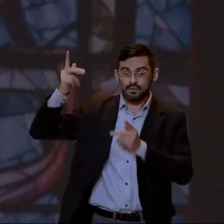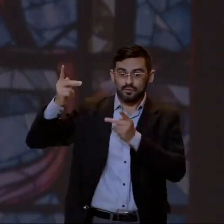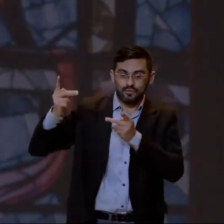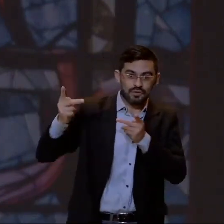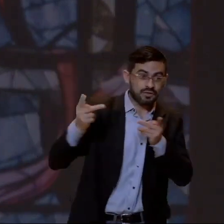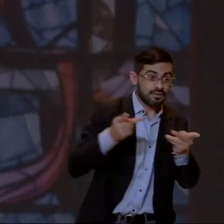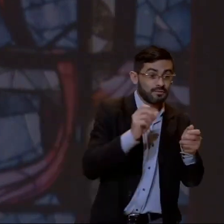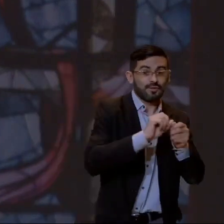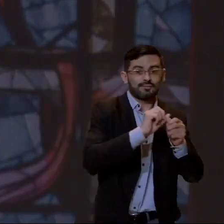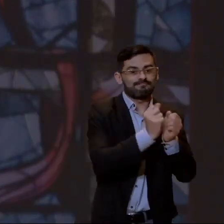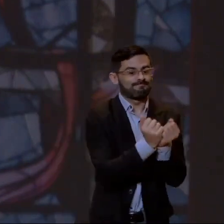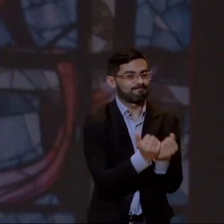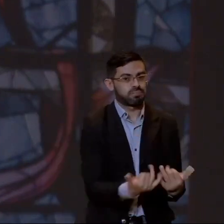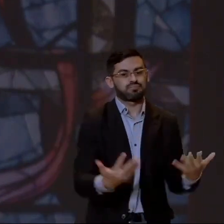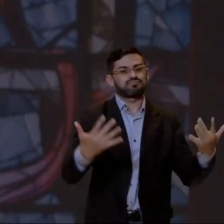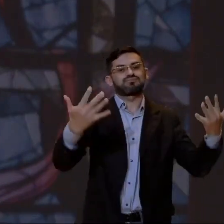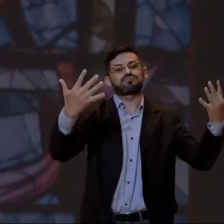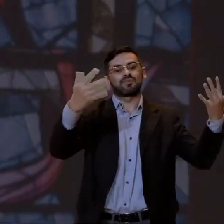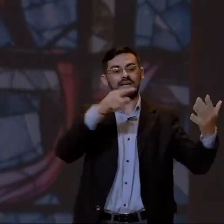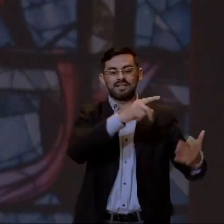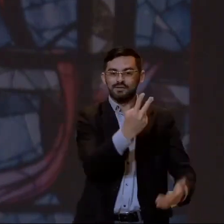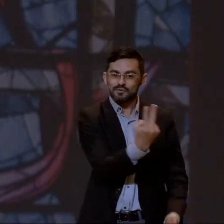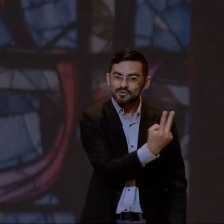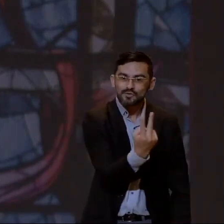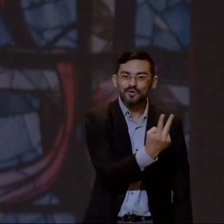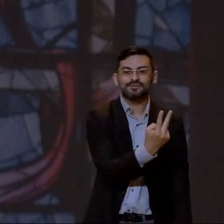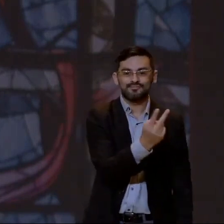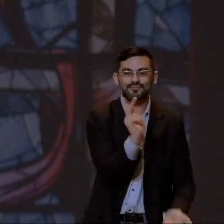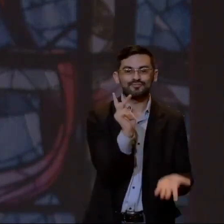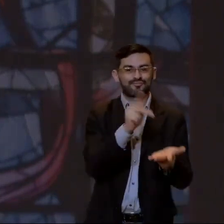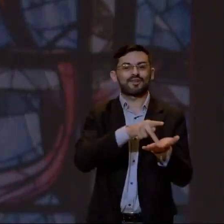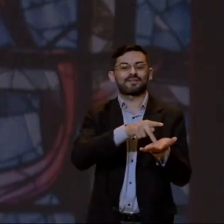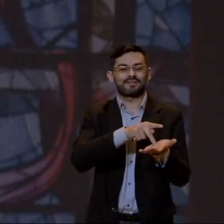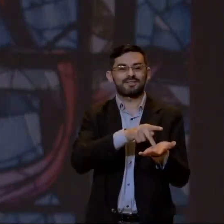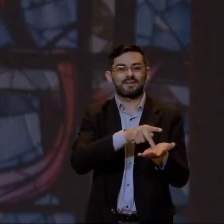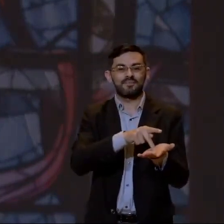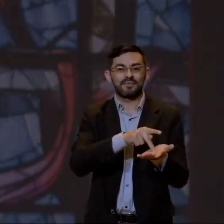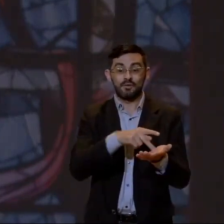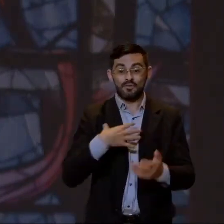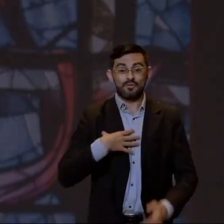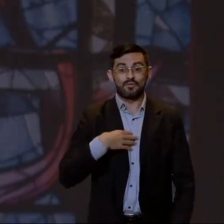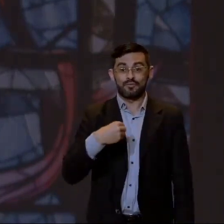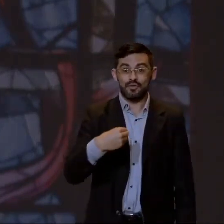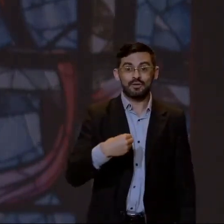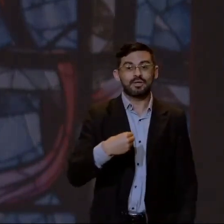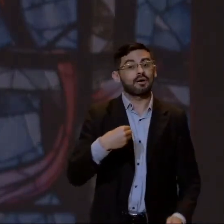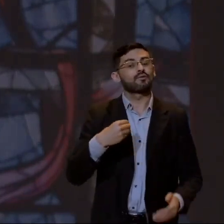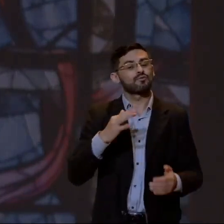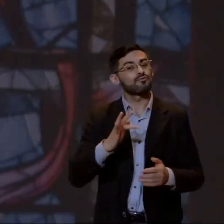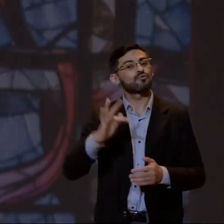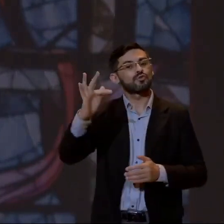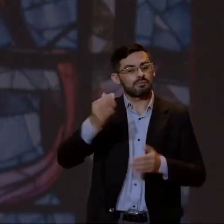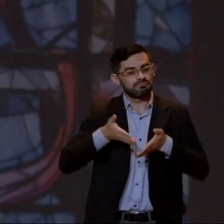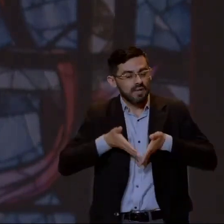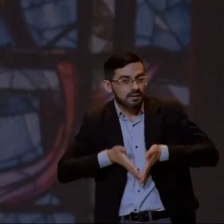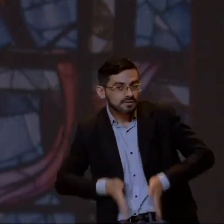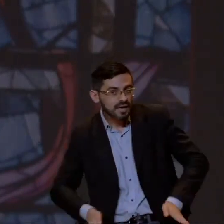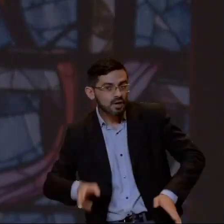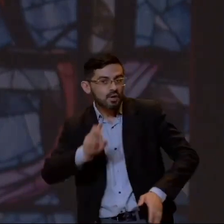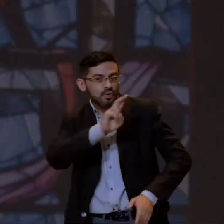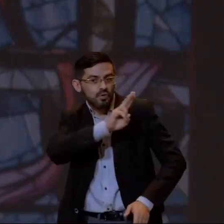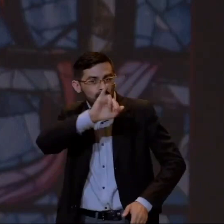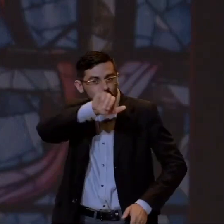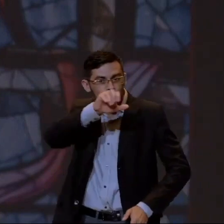obra extraordinária nessa vida, nas suas vidas. O filho deles haveria de se chamar João Batista, e a